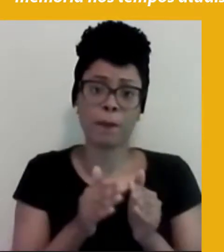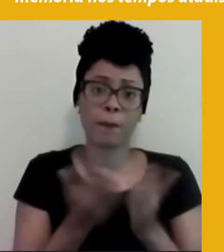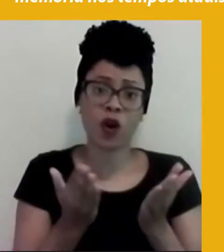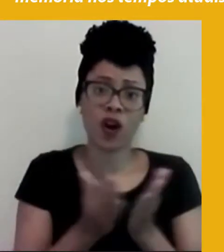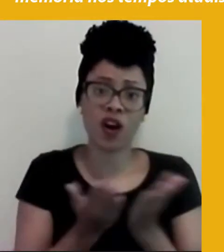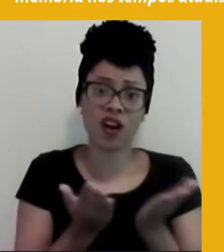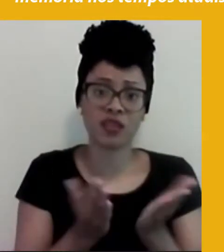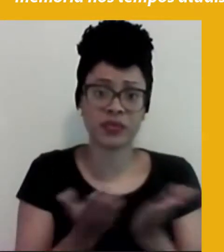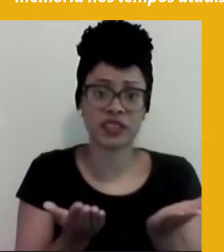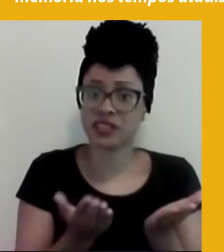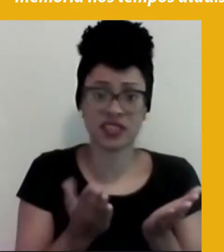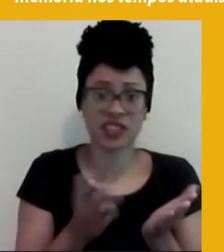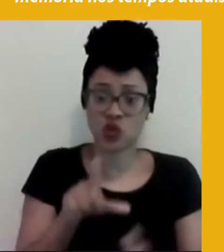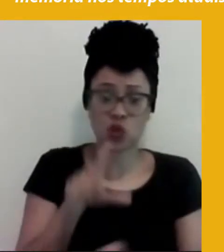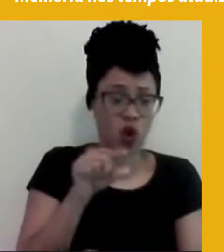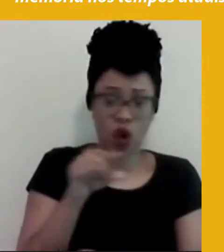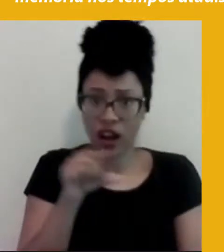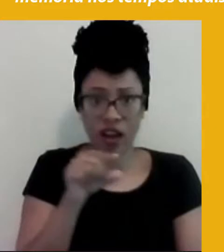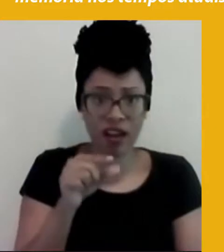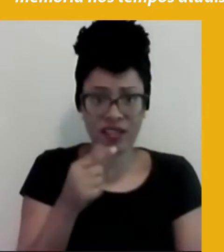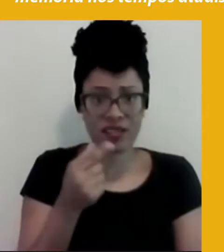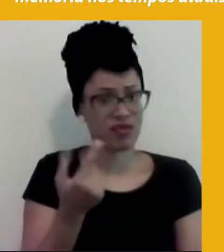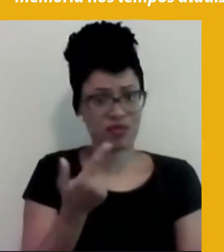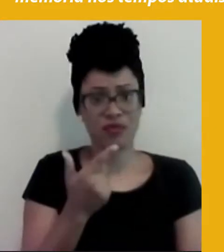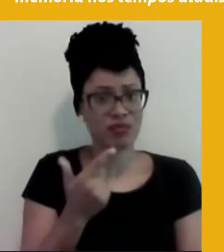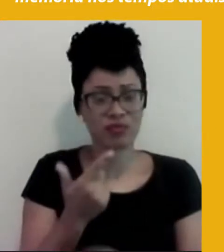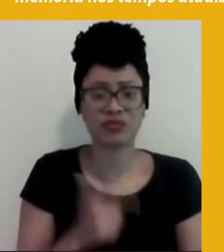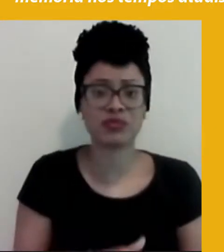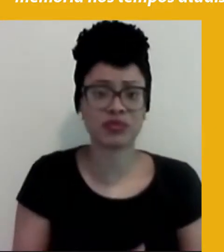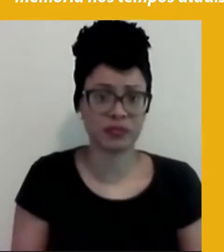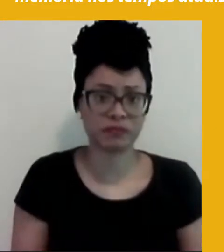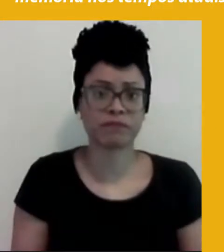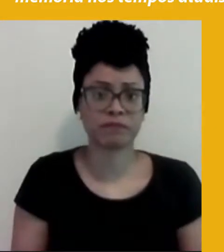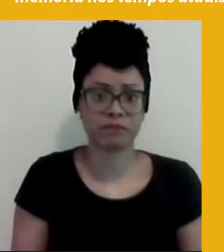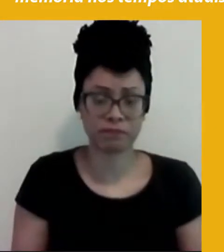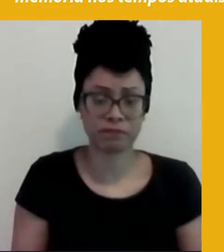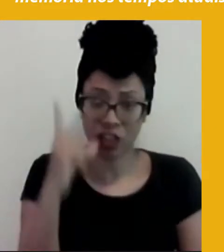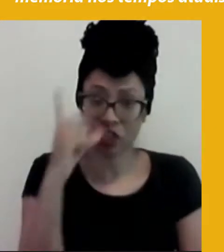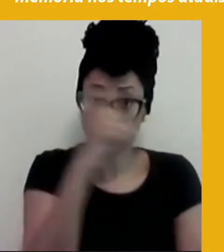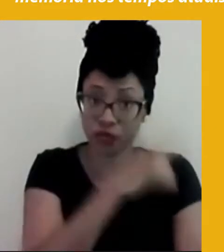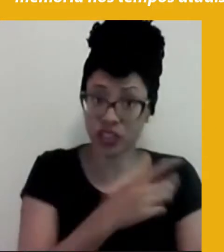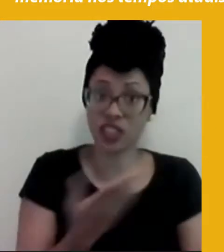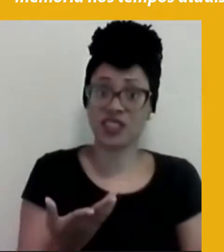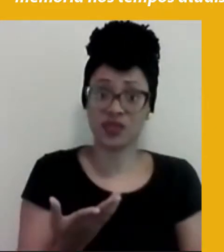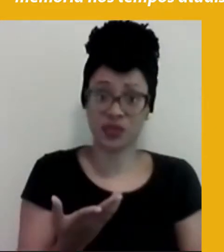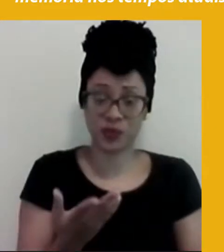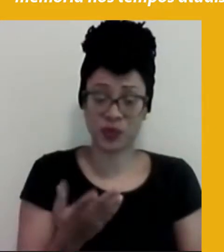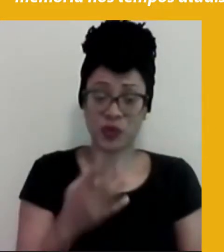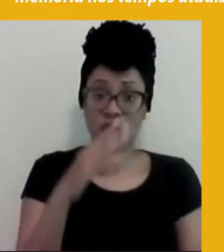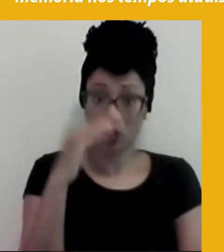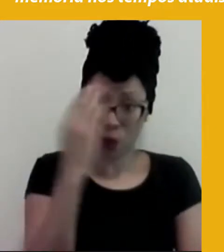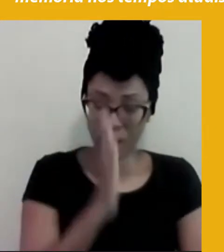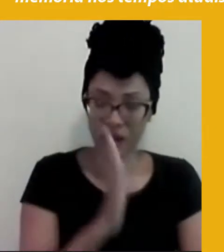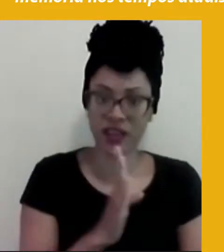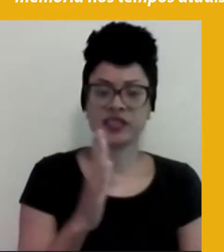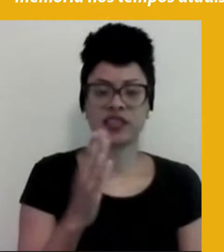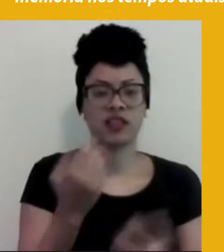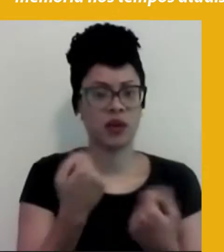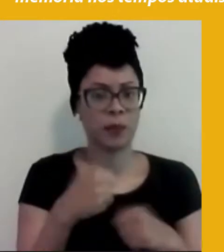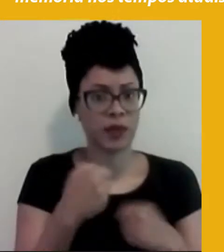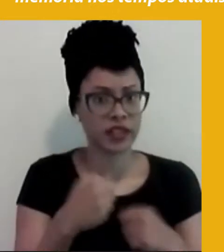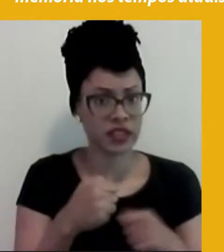momento de caos para o povo, é um momento de catarse para o país, e é um momento